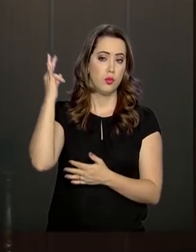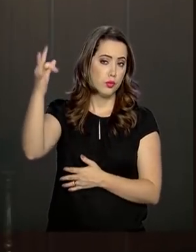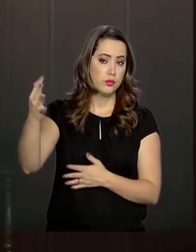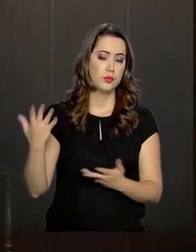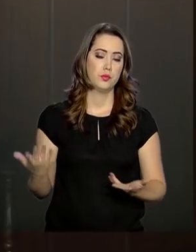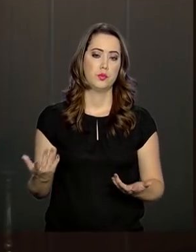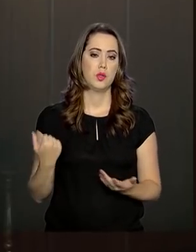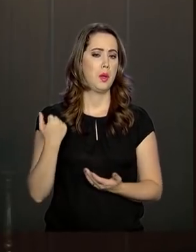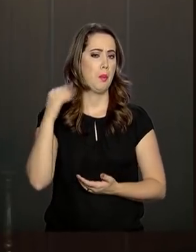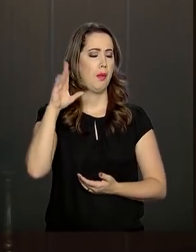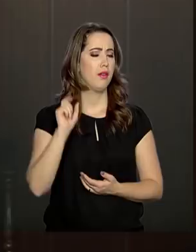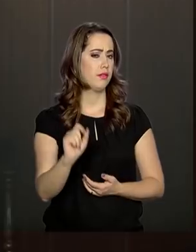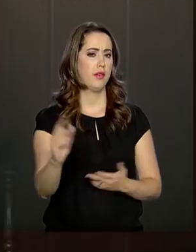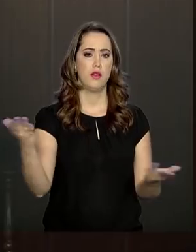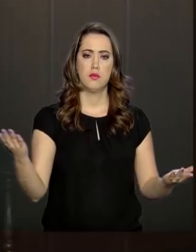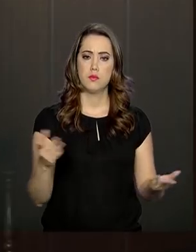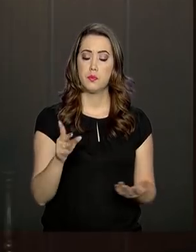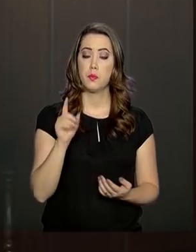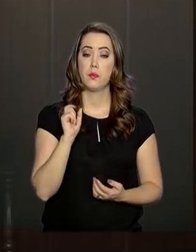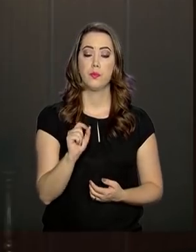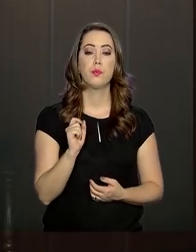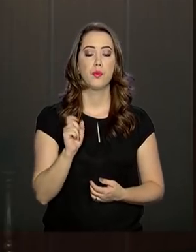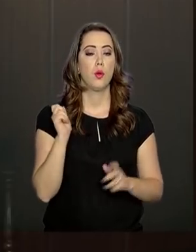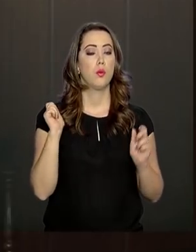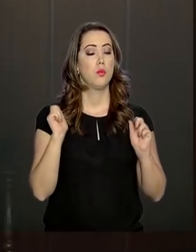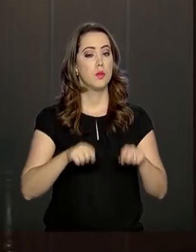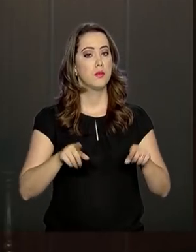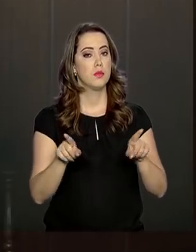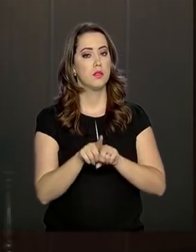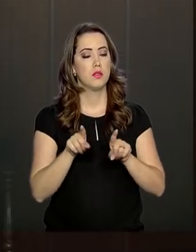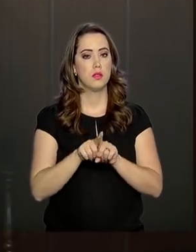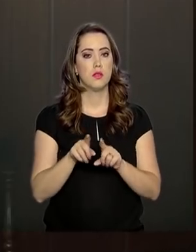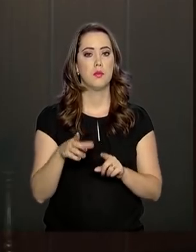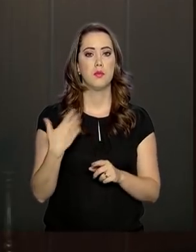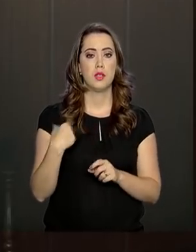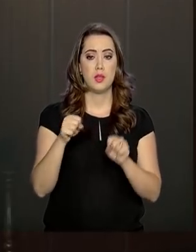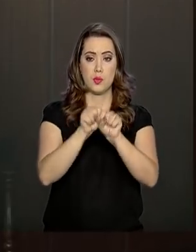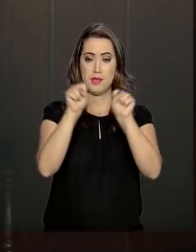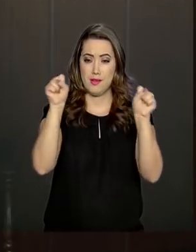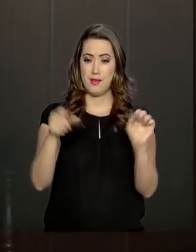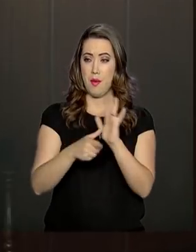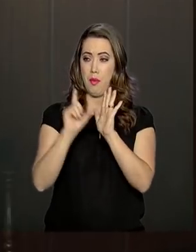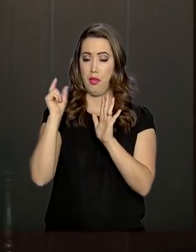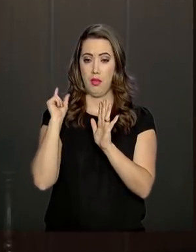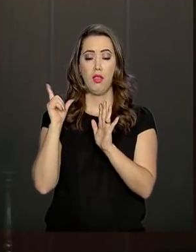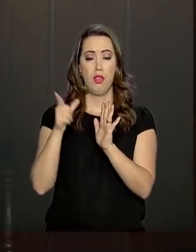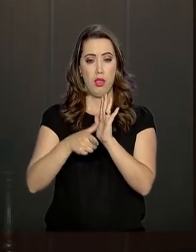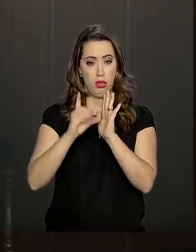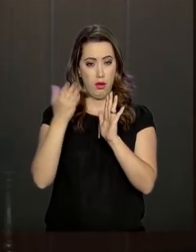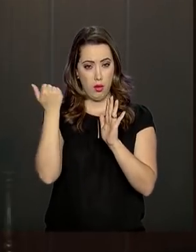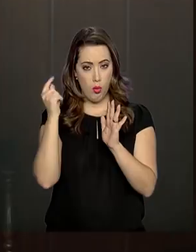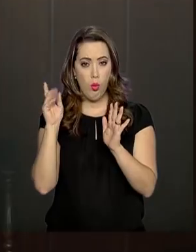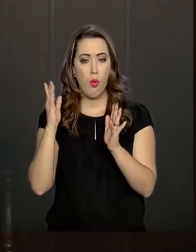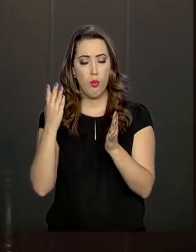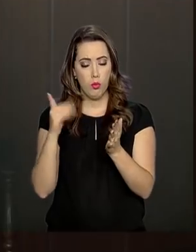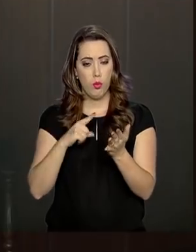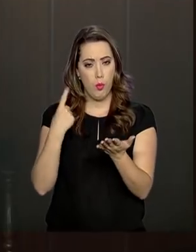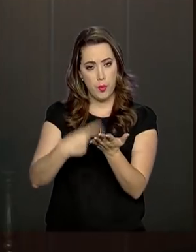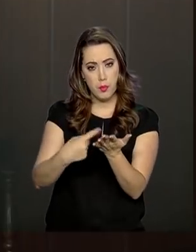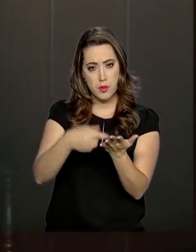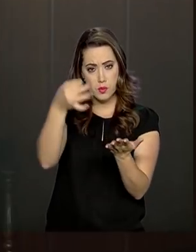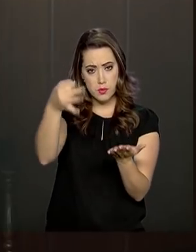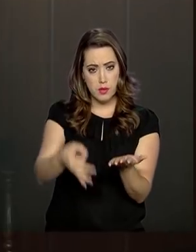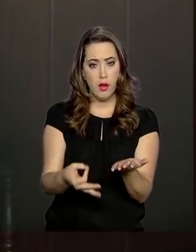E mais do que isso ainda, permitir que se salve o sistema antigo, as obrigações antigas, os compromissos